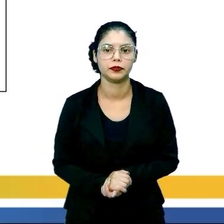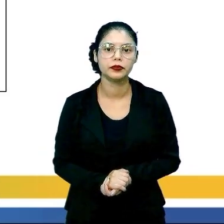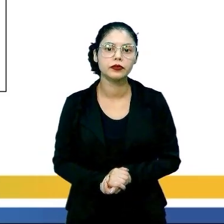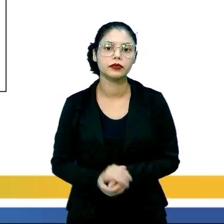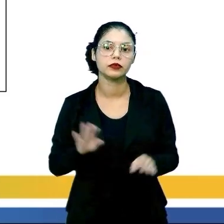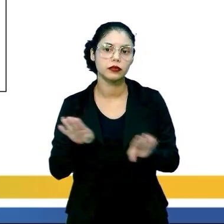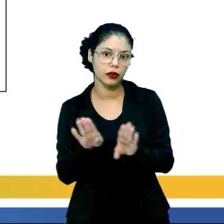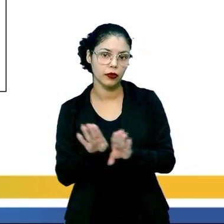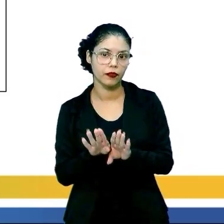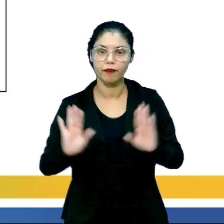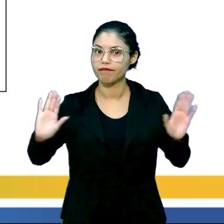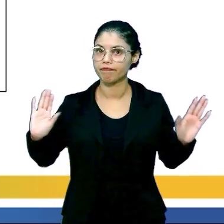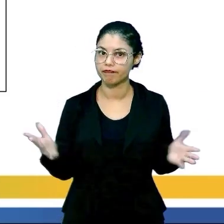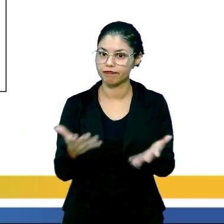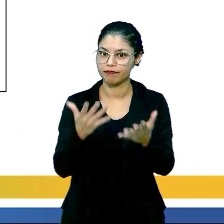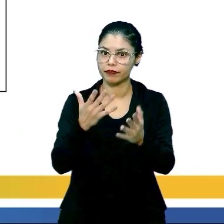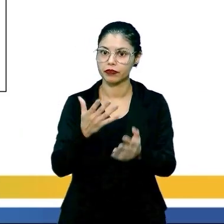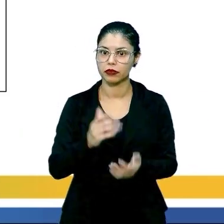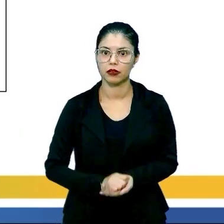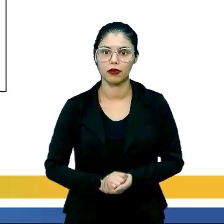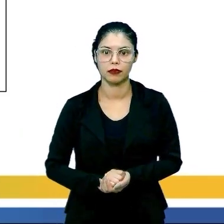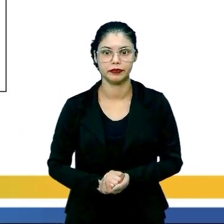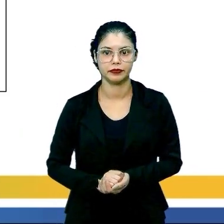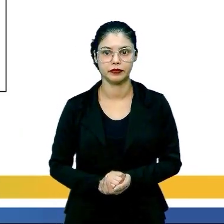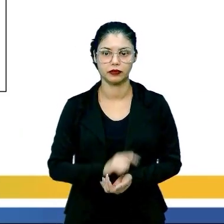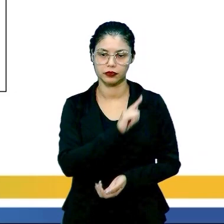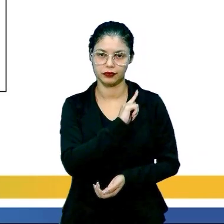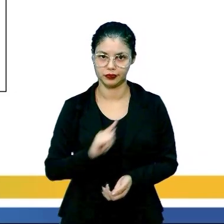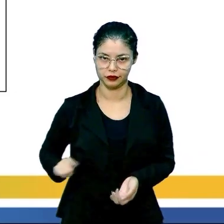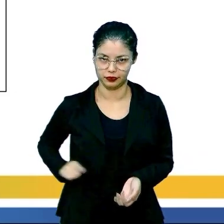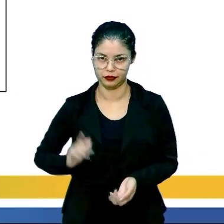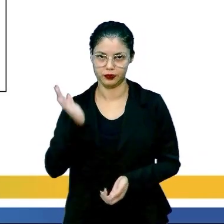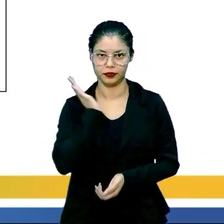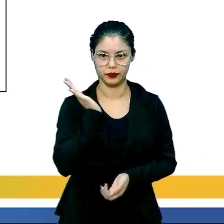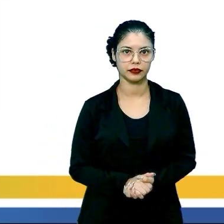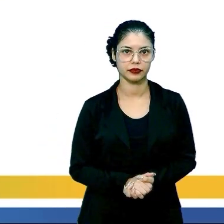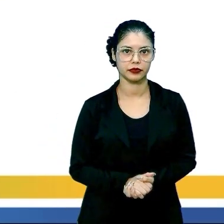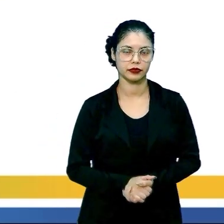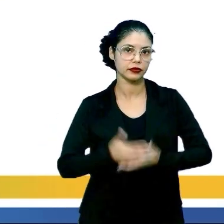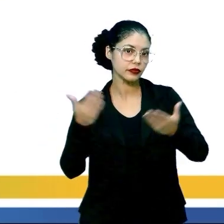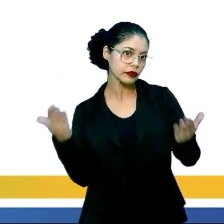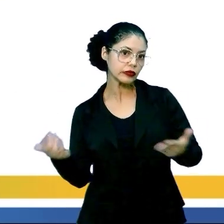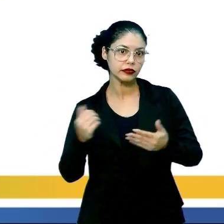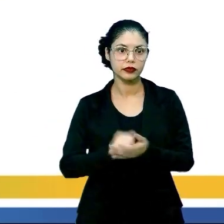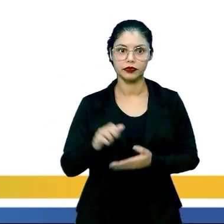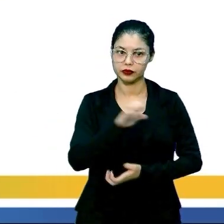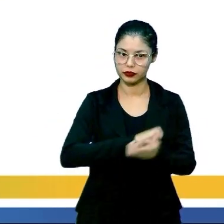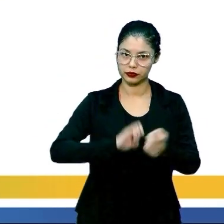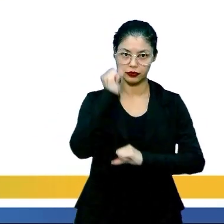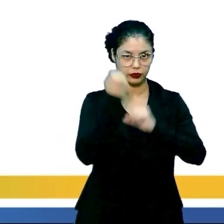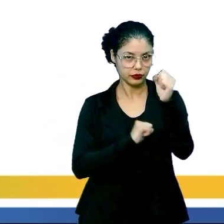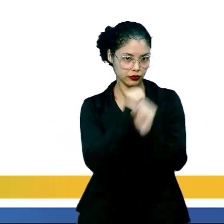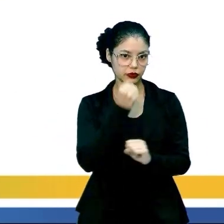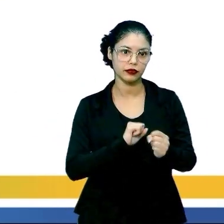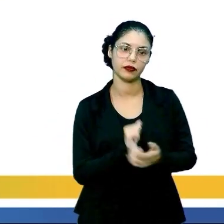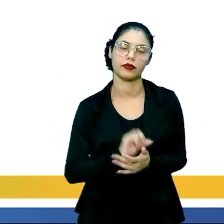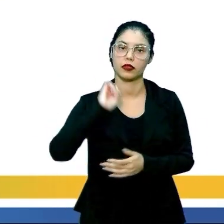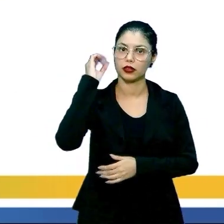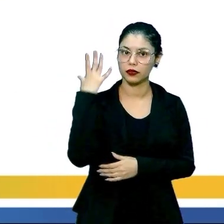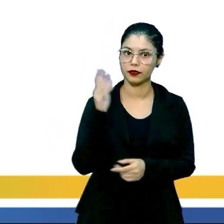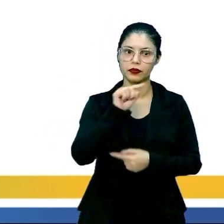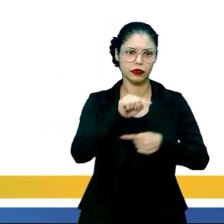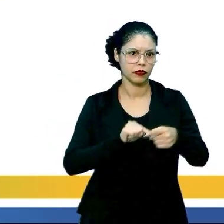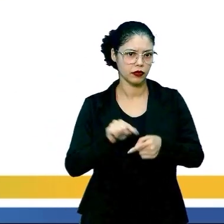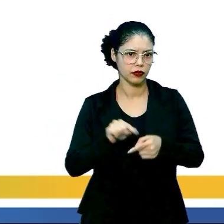Houve também um incentivo do governo, que eram os burgueses. Então, essa revolução industrial, ela vai ser